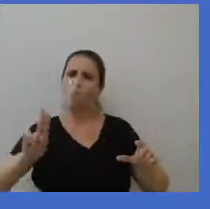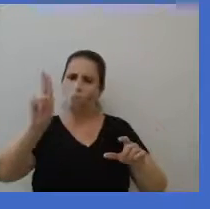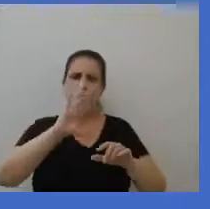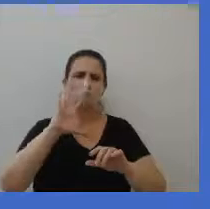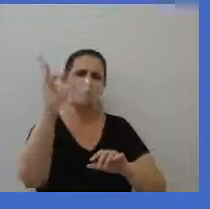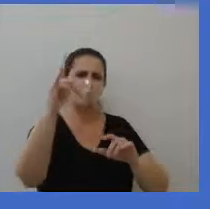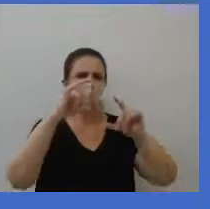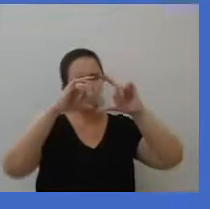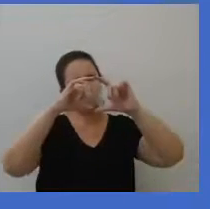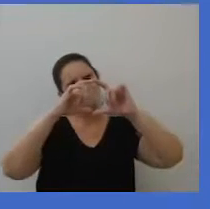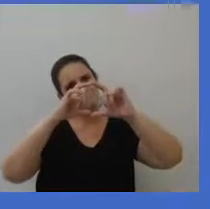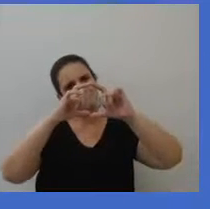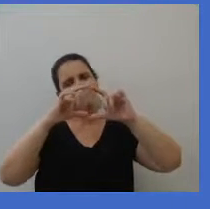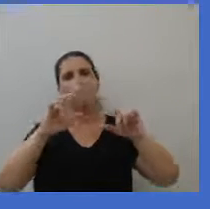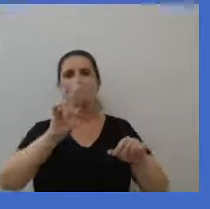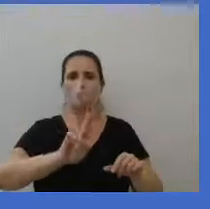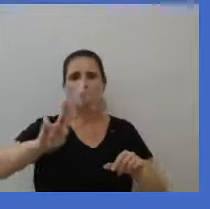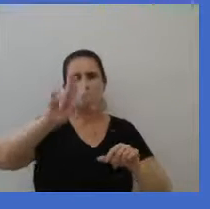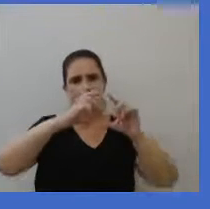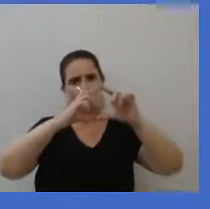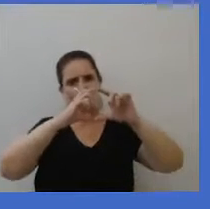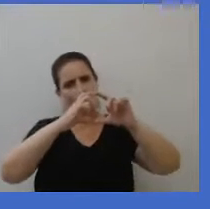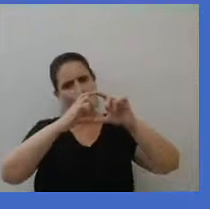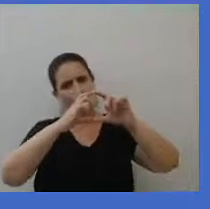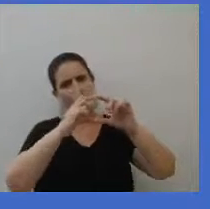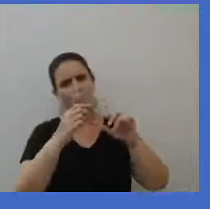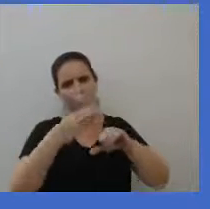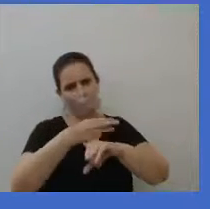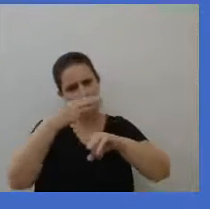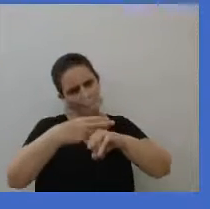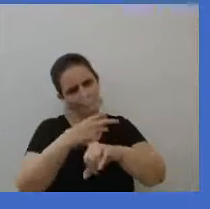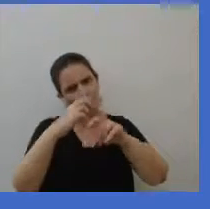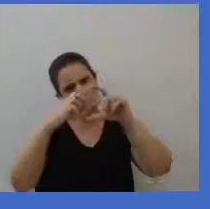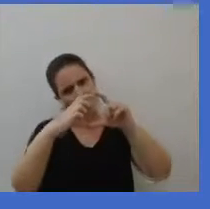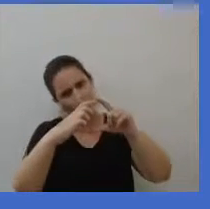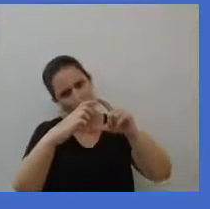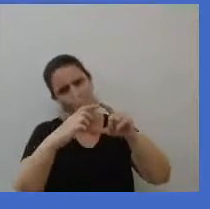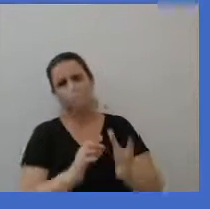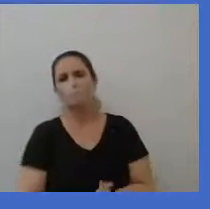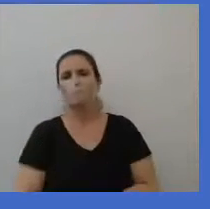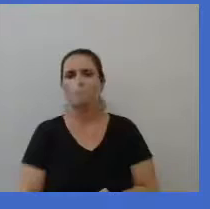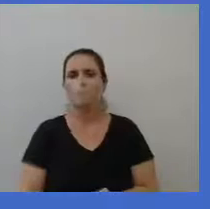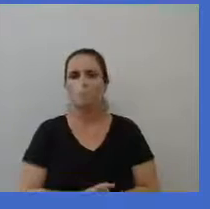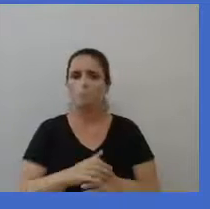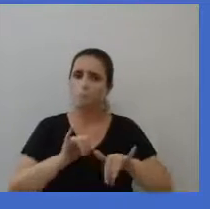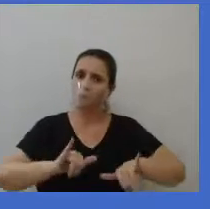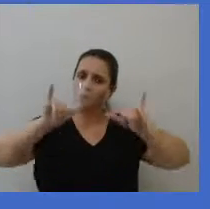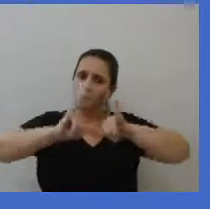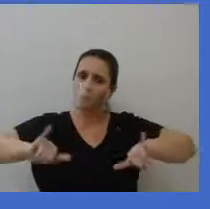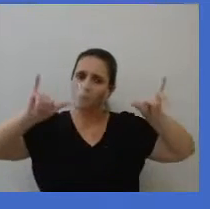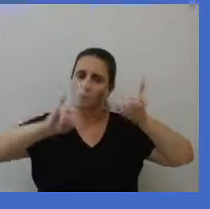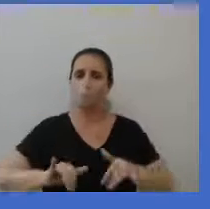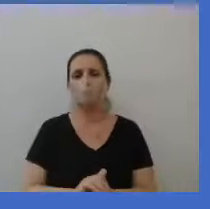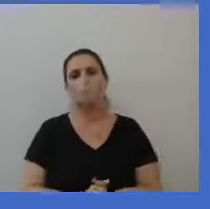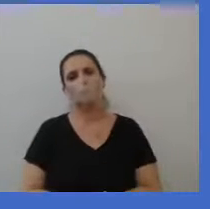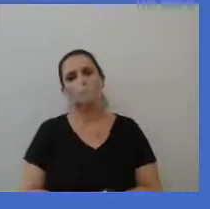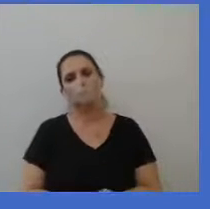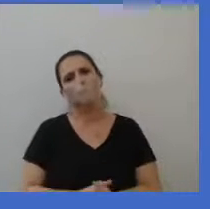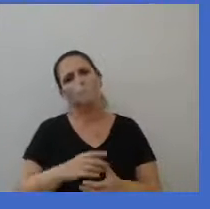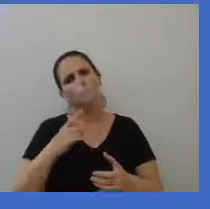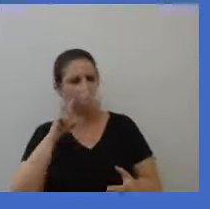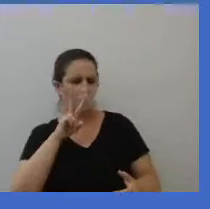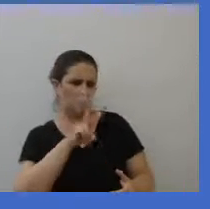não pode ser ao pé da letra. É o exagero. A palavra charge vem do francês. E lá em francês tem um